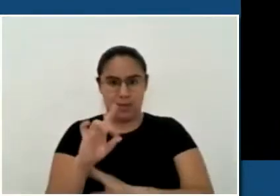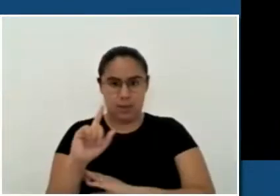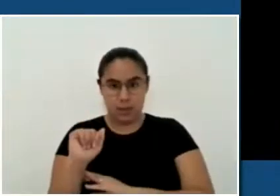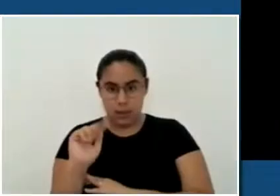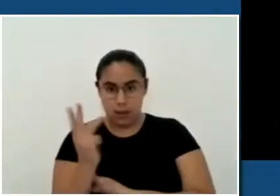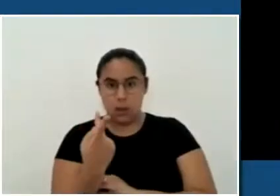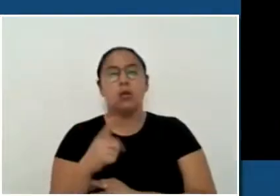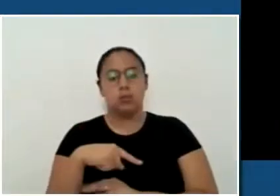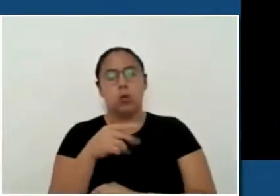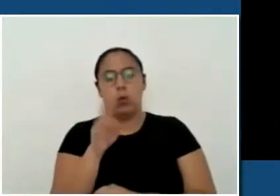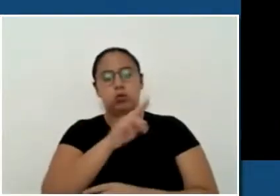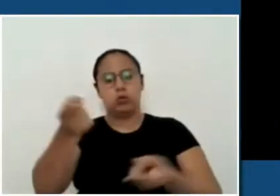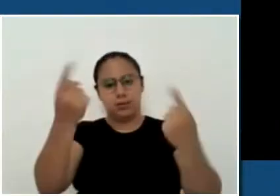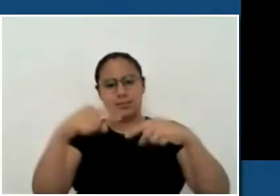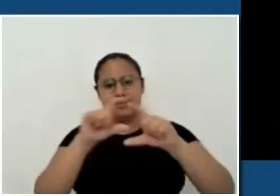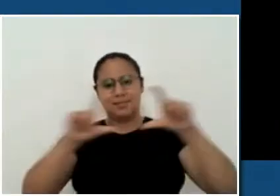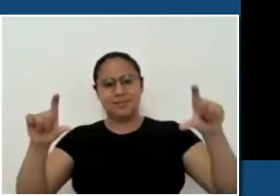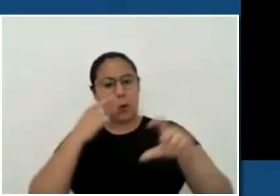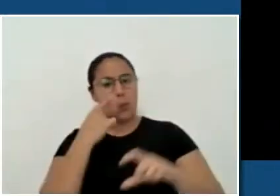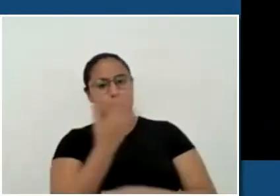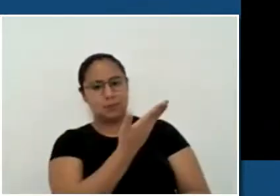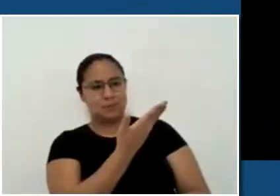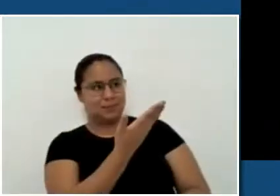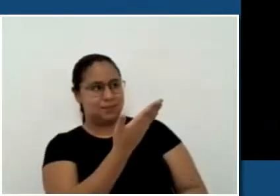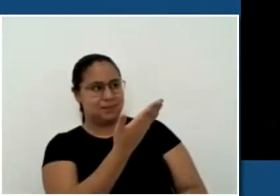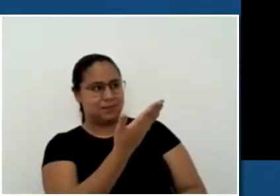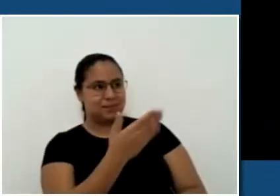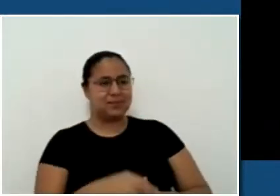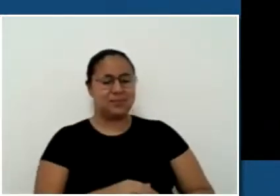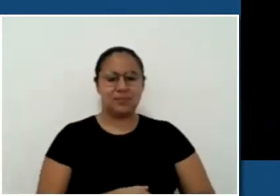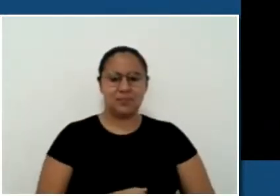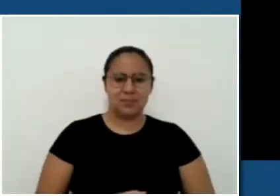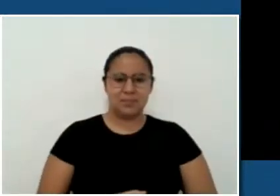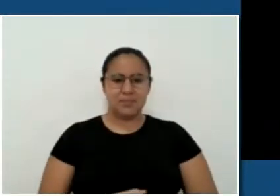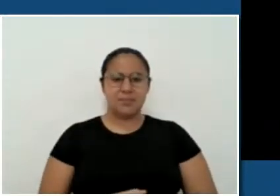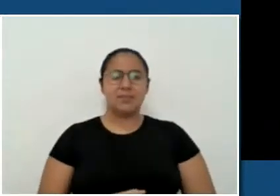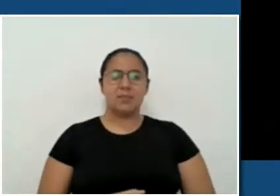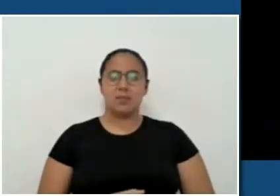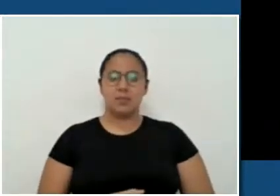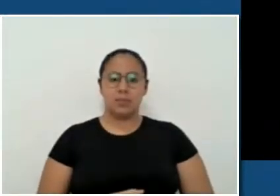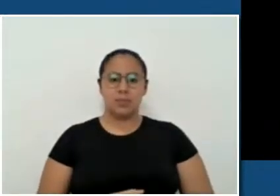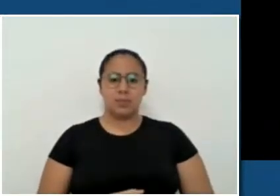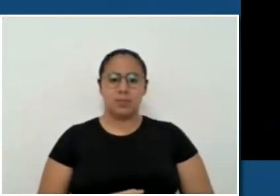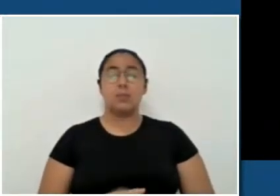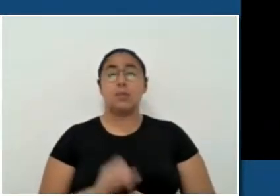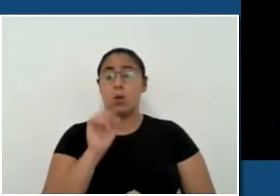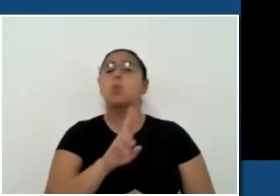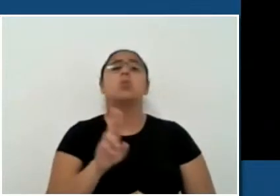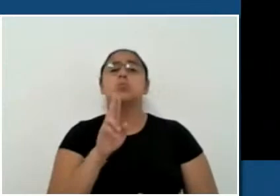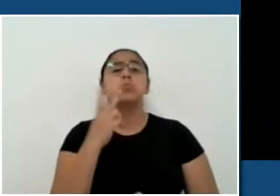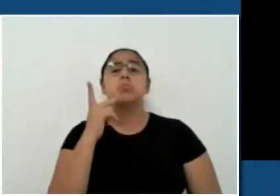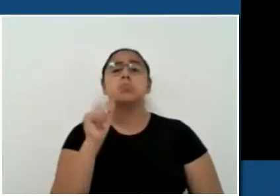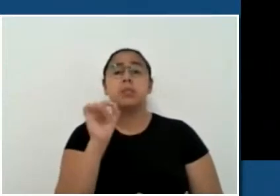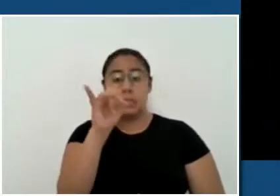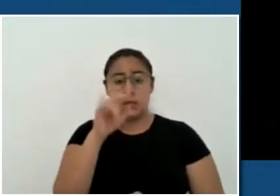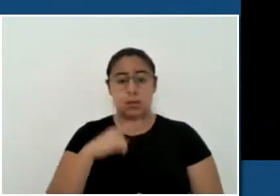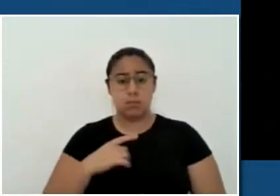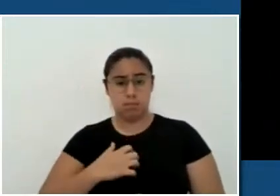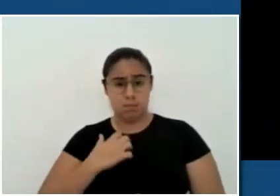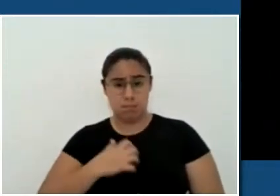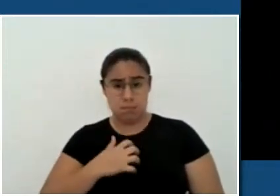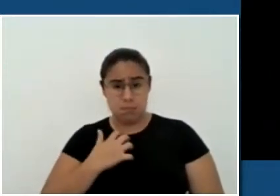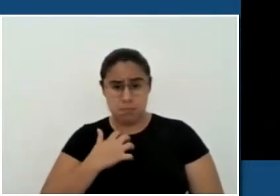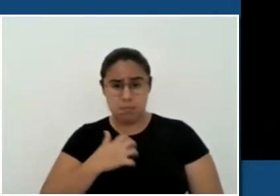o aripiprazol, que são mais utilizados quando você tem irritabilidade e agressividade.